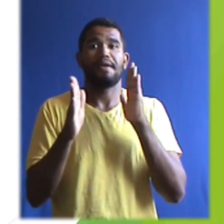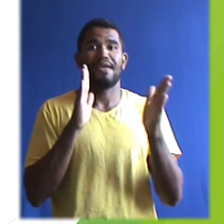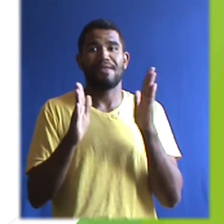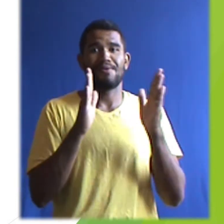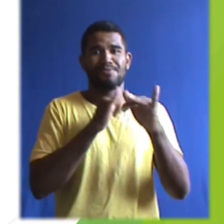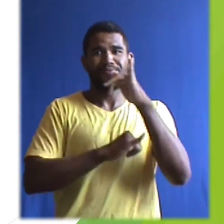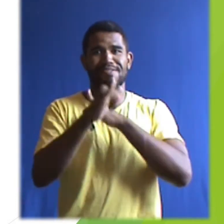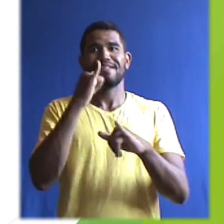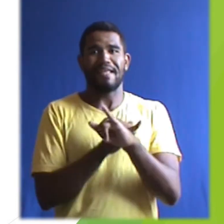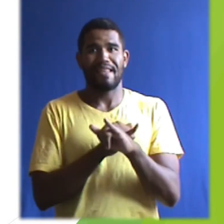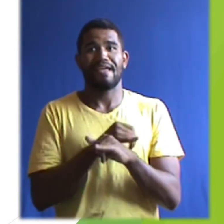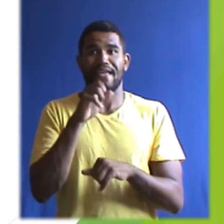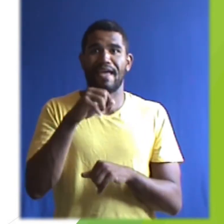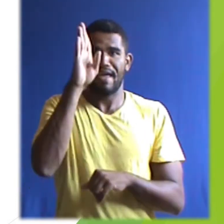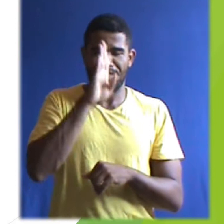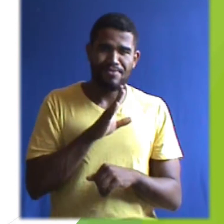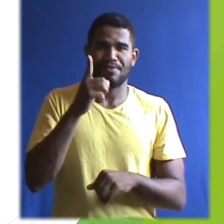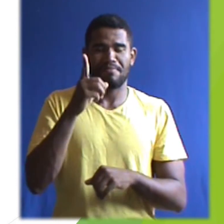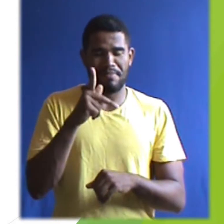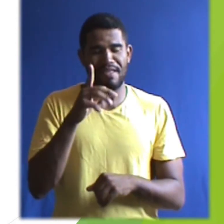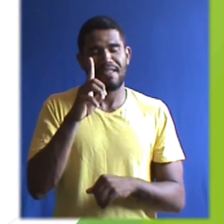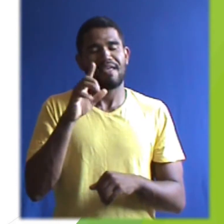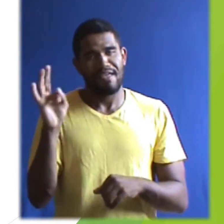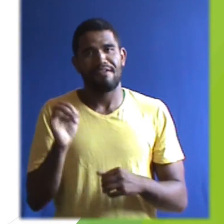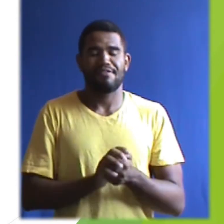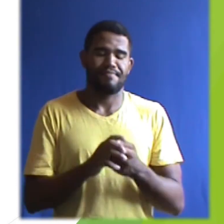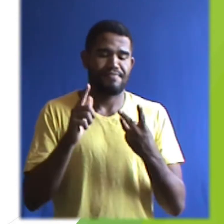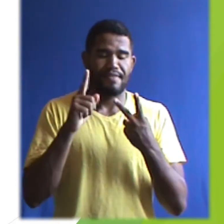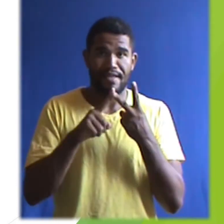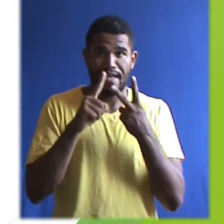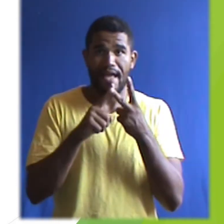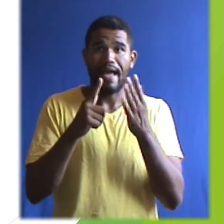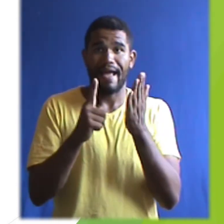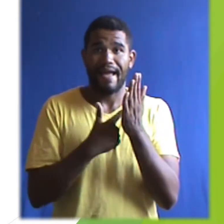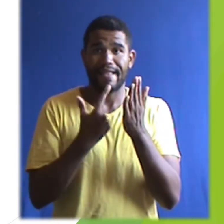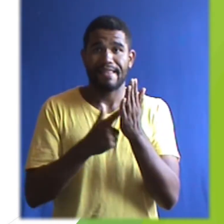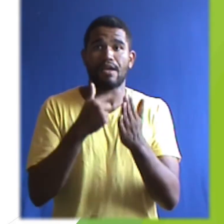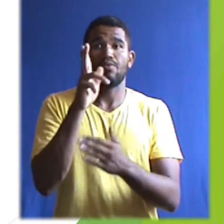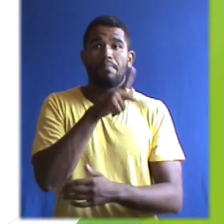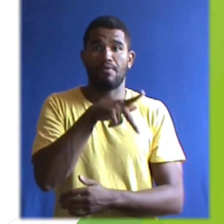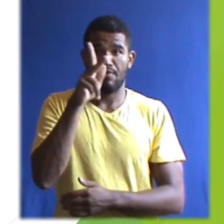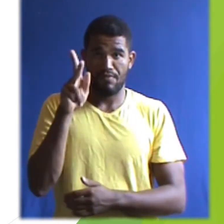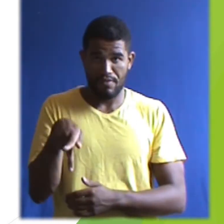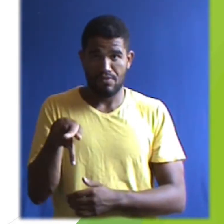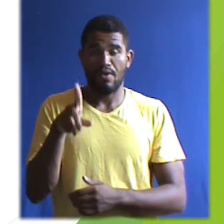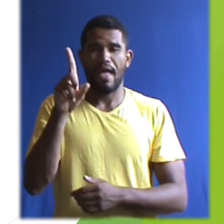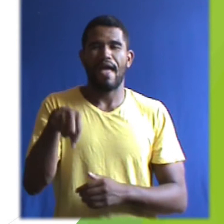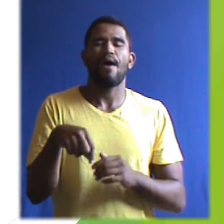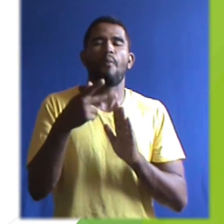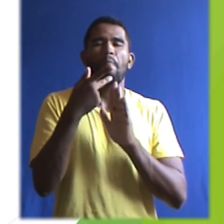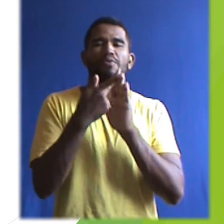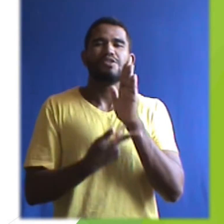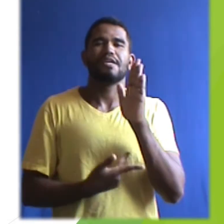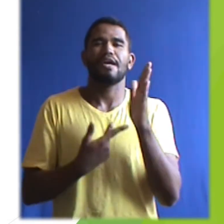é o livro Leitura Escrita na Era Digital. É um bom material gratuito, em PDF, já está disponibilizado. O Caderno